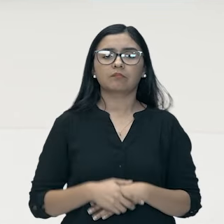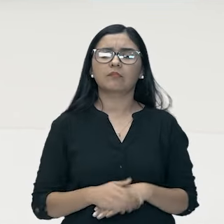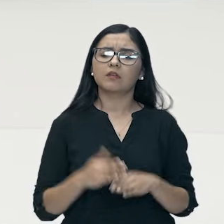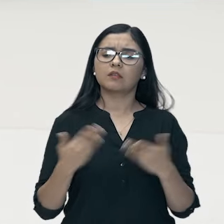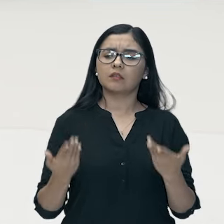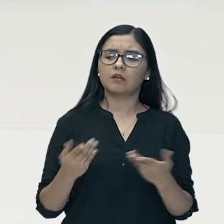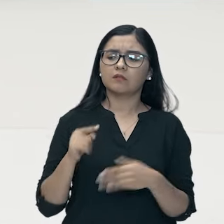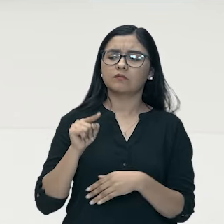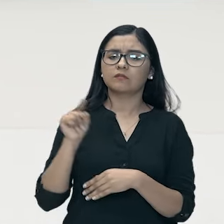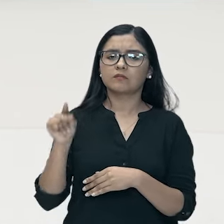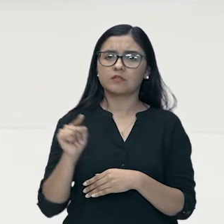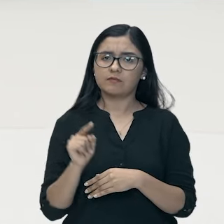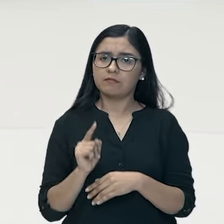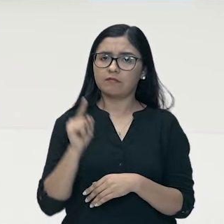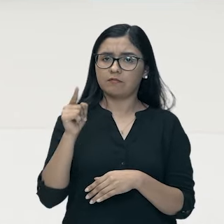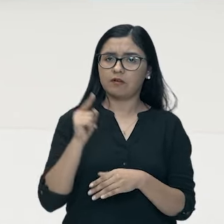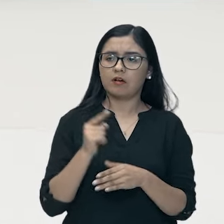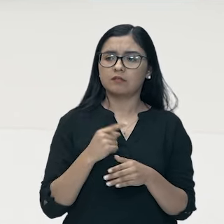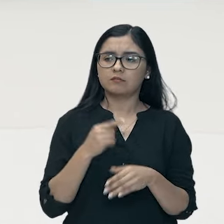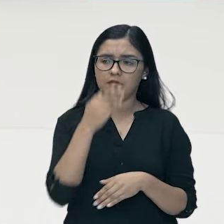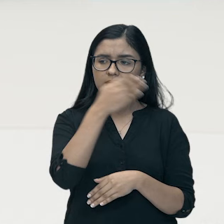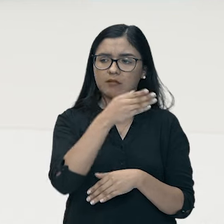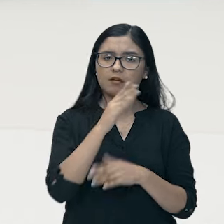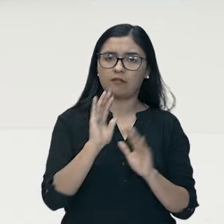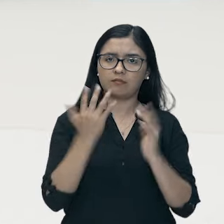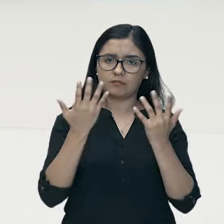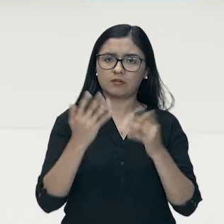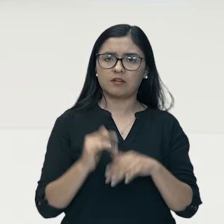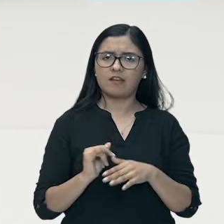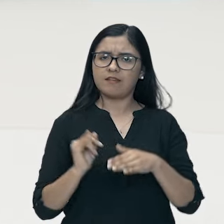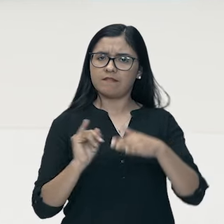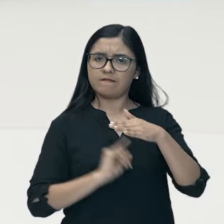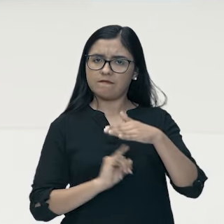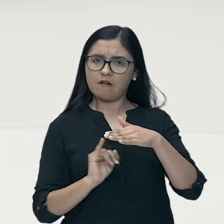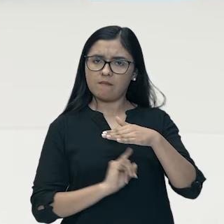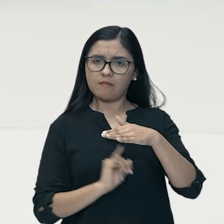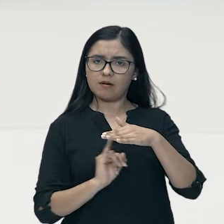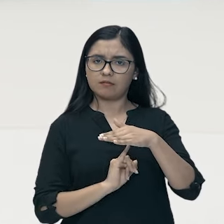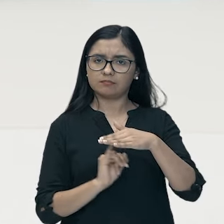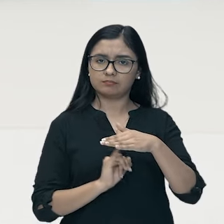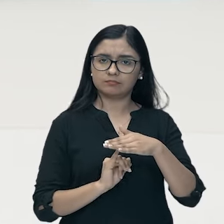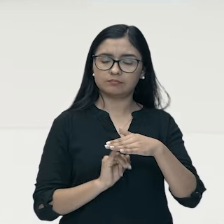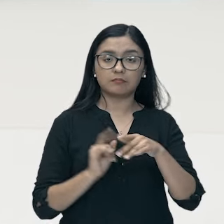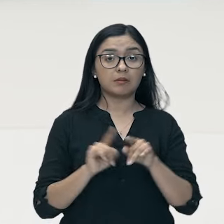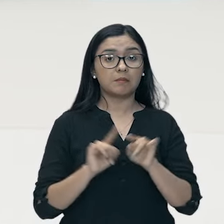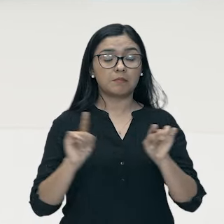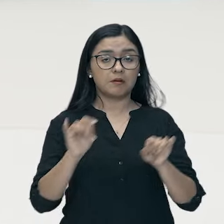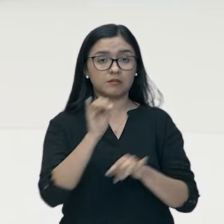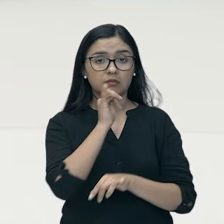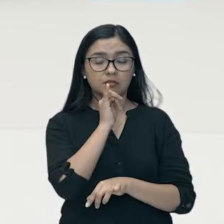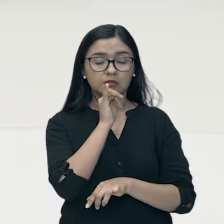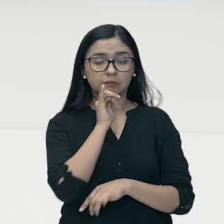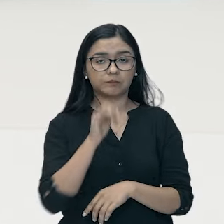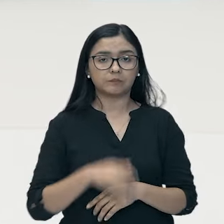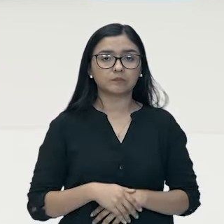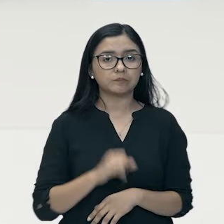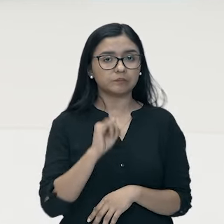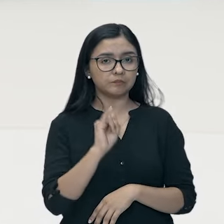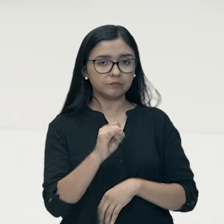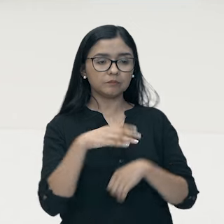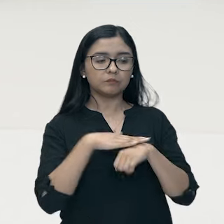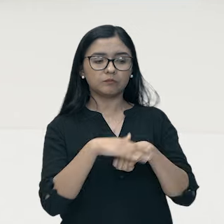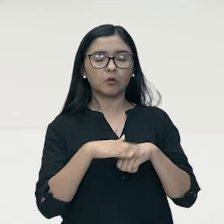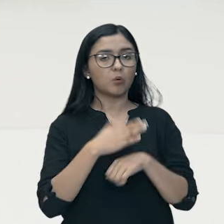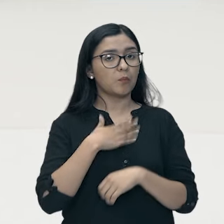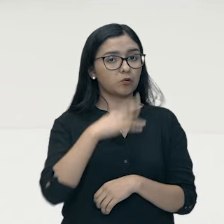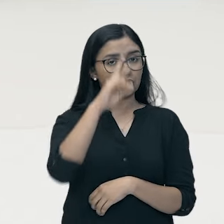você vai brotar na festa é muito informal não é eu posso falar isso com osos meus amigos mas se por exemplo eu estiver conversando com o meu